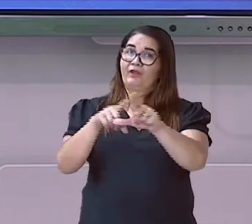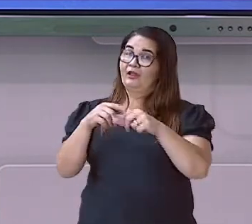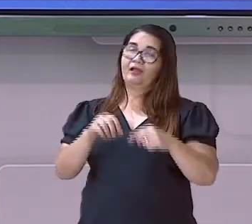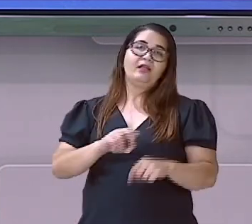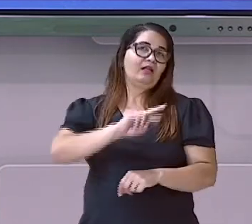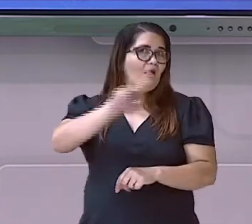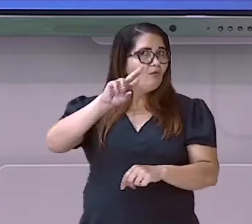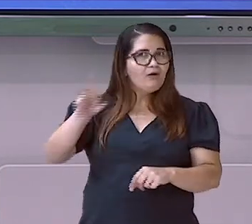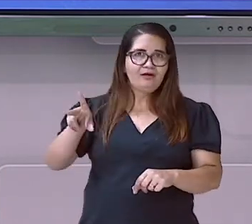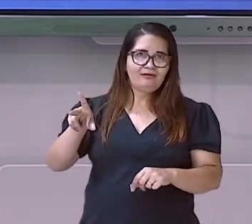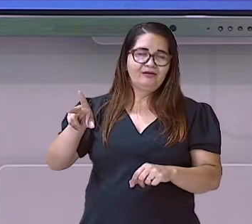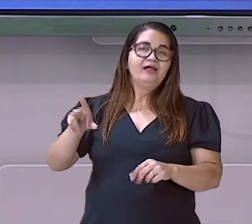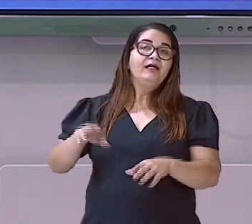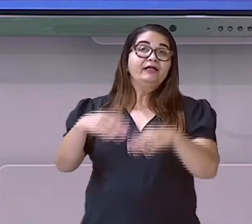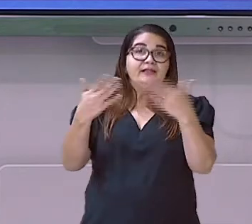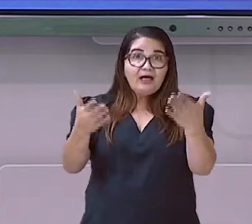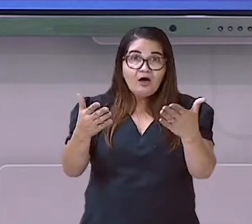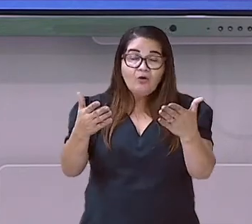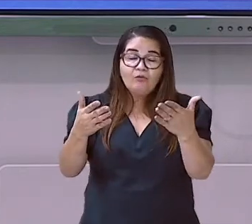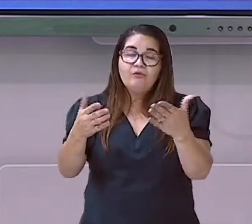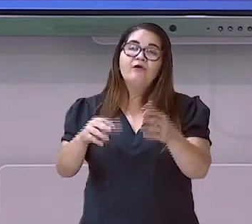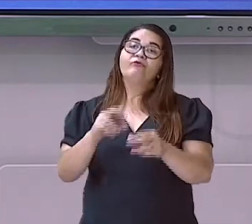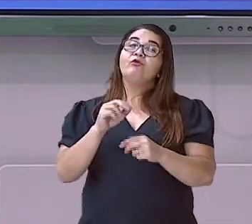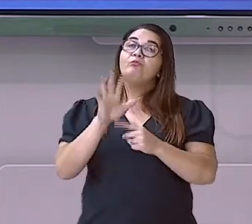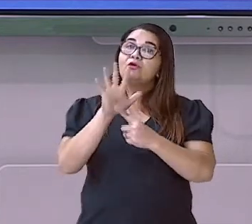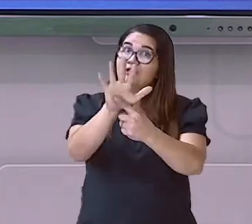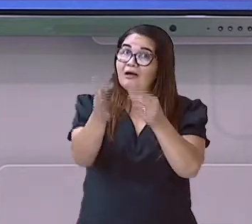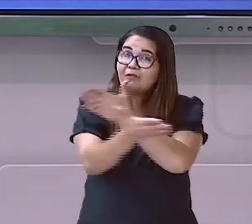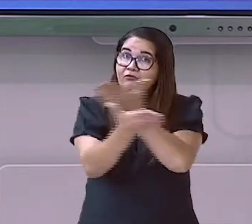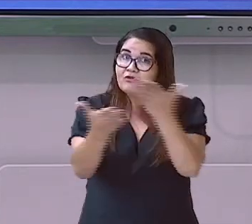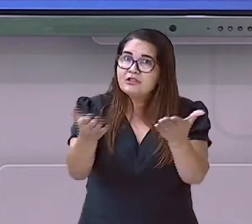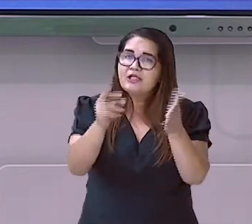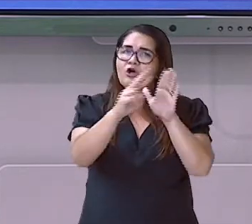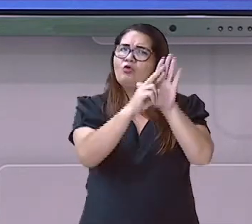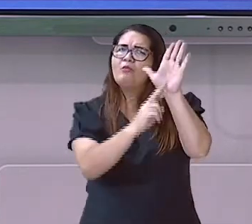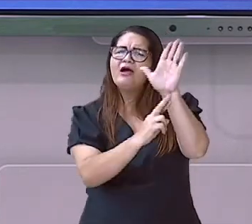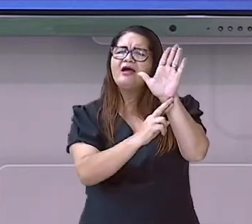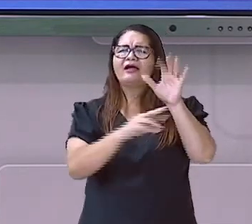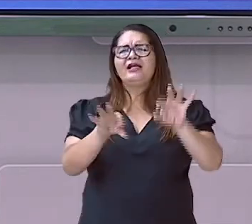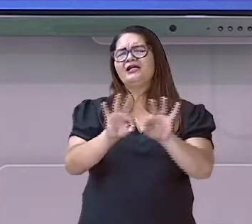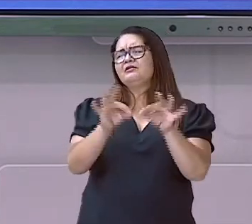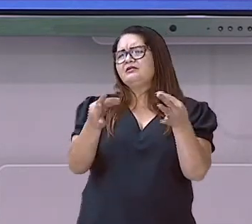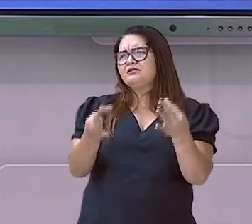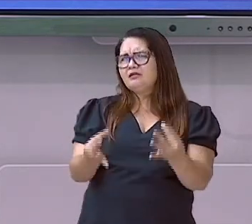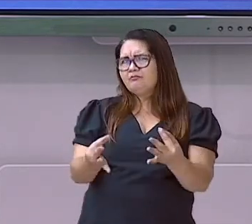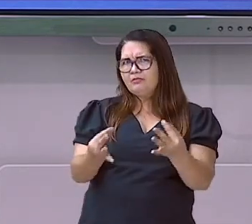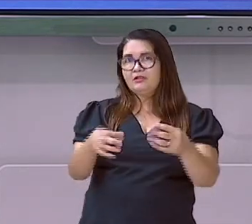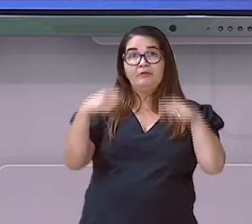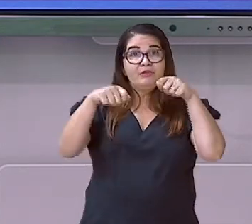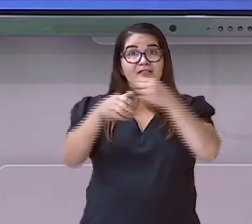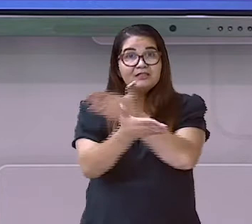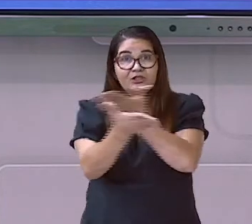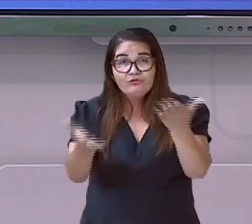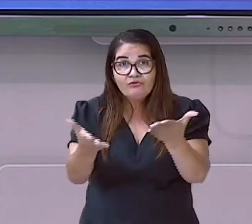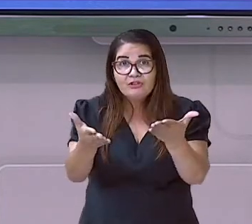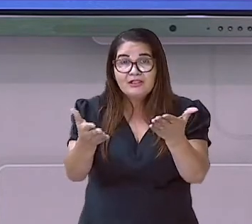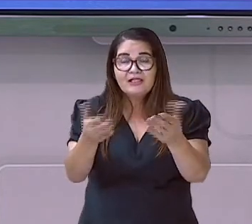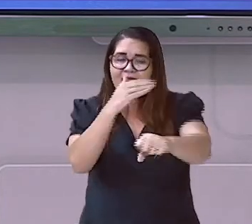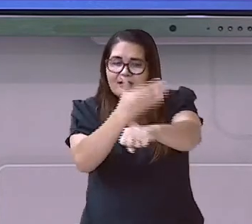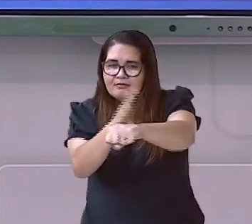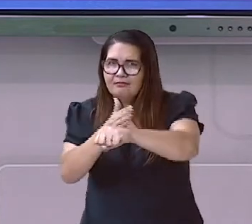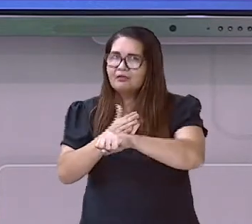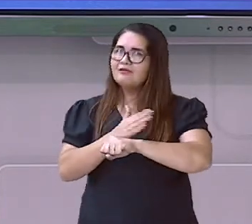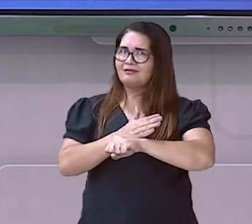uma regrinha simples que vai fazer com que a gente lembre, tá? E que a gente coloque em prática no nosso dia a dia para a